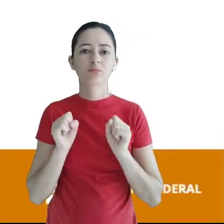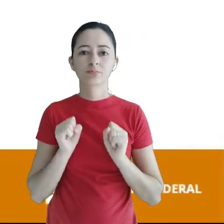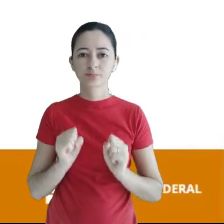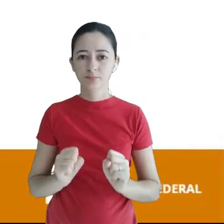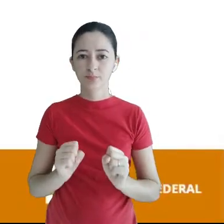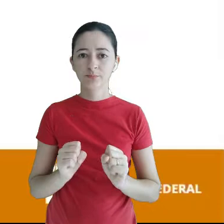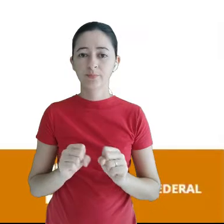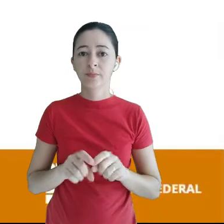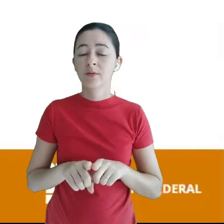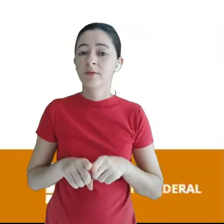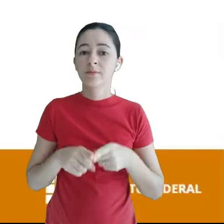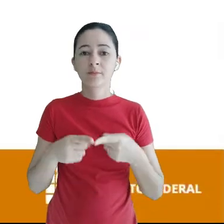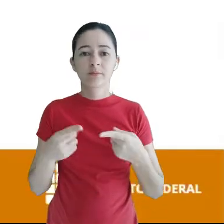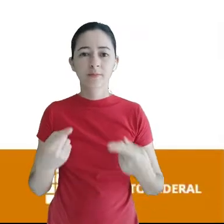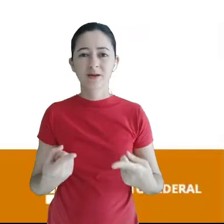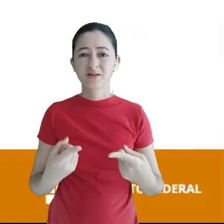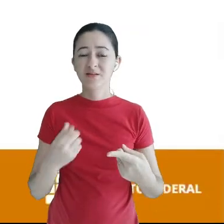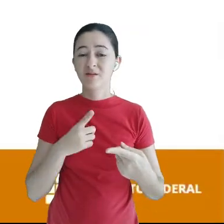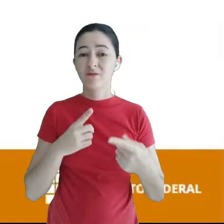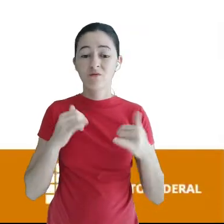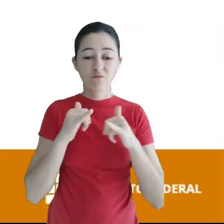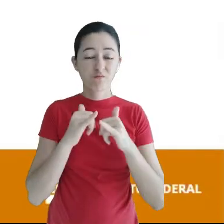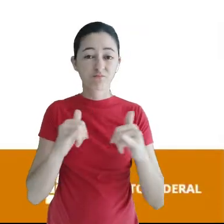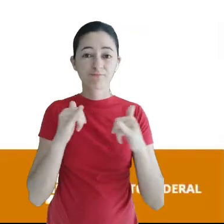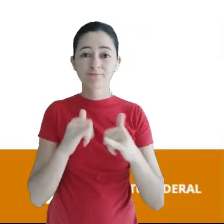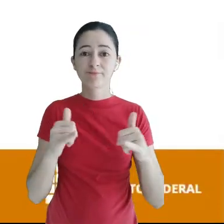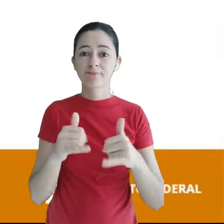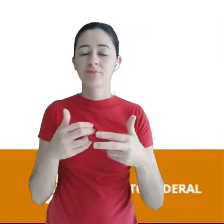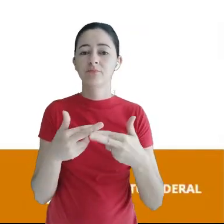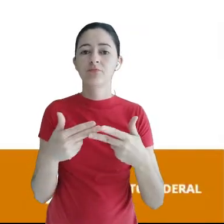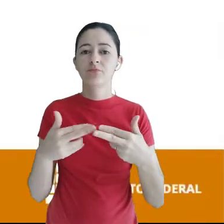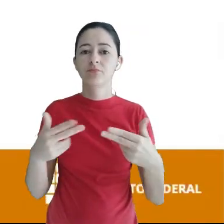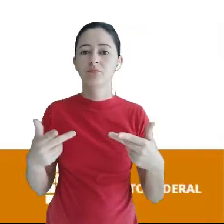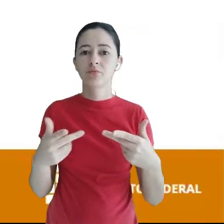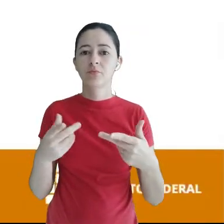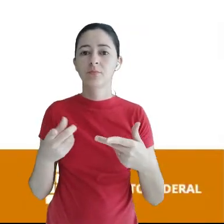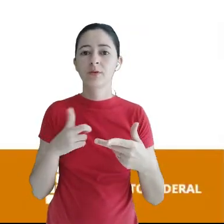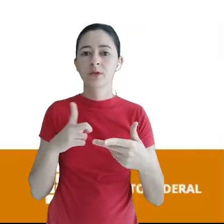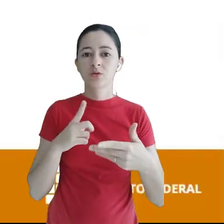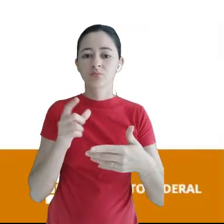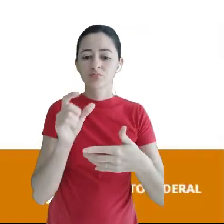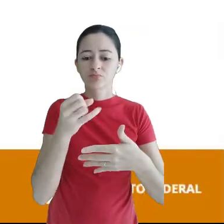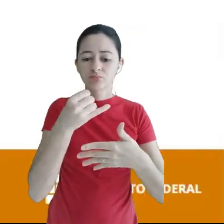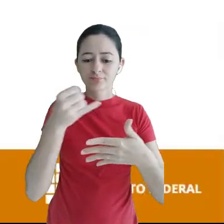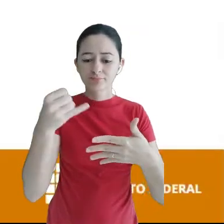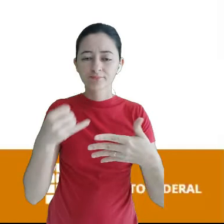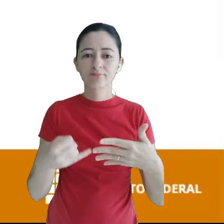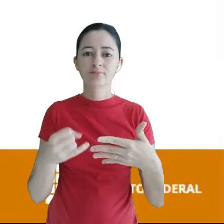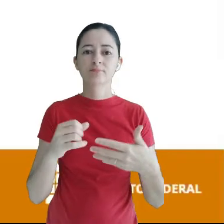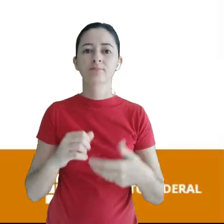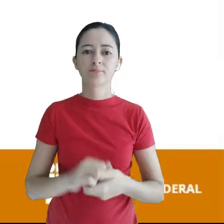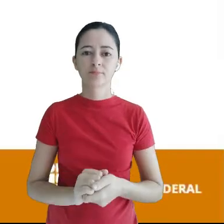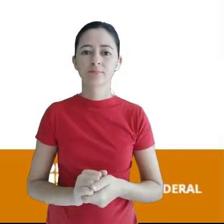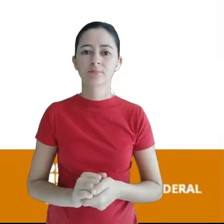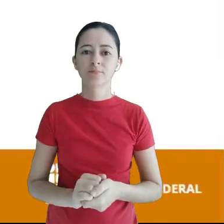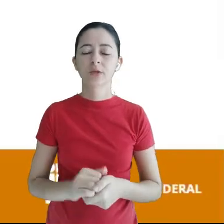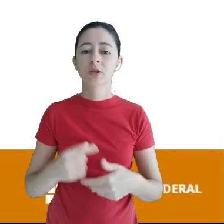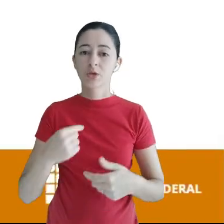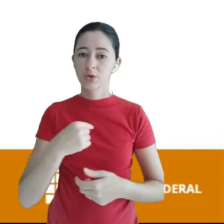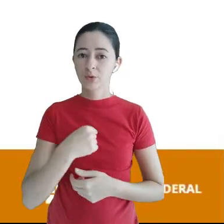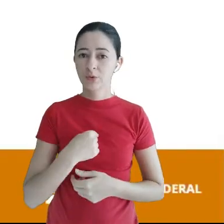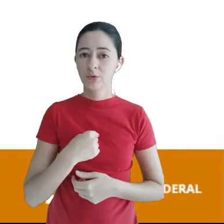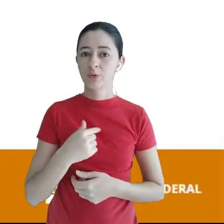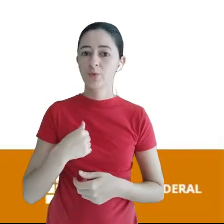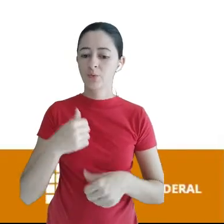Funciona. Só que seria muita informação pra você colocar dentro desse atributo resultado na partida.